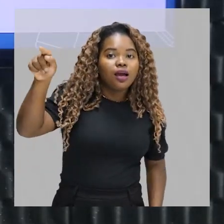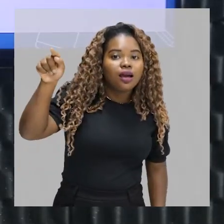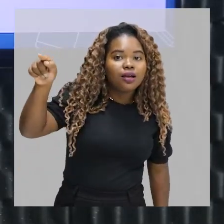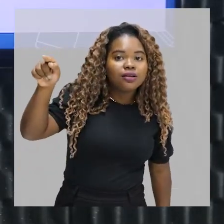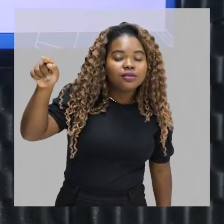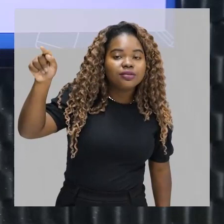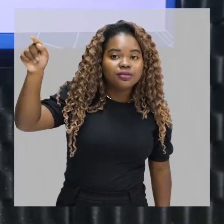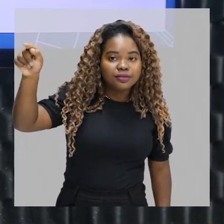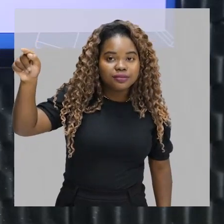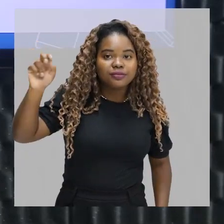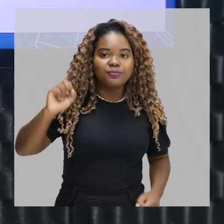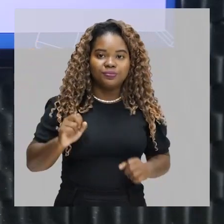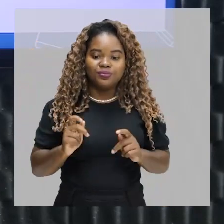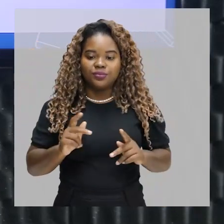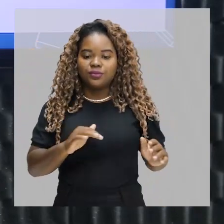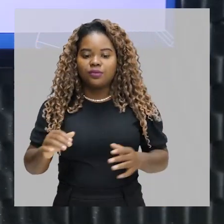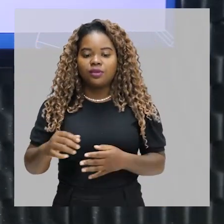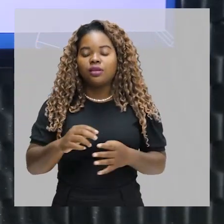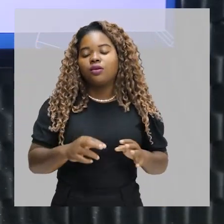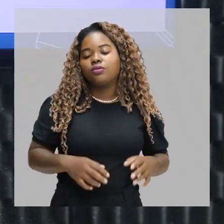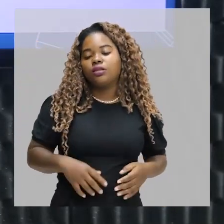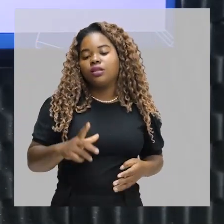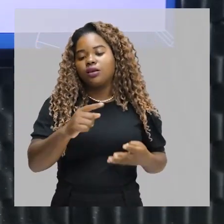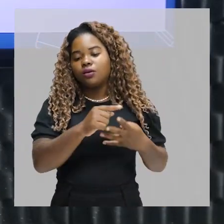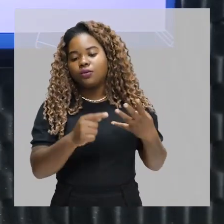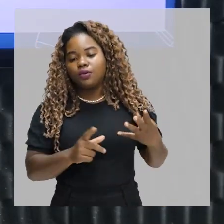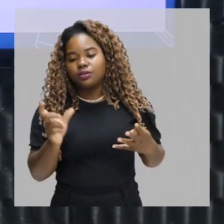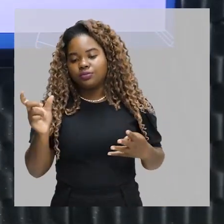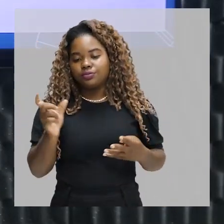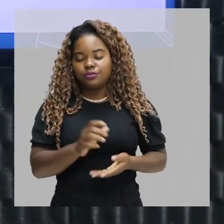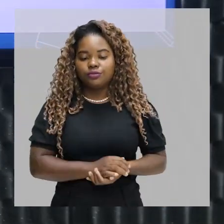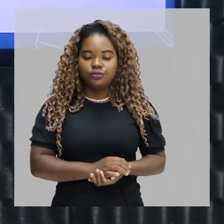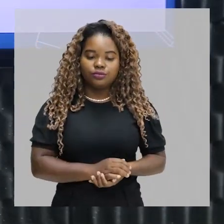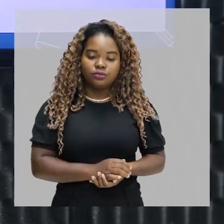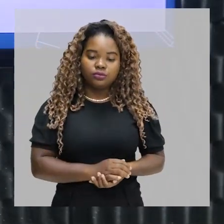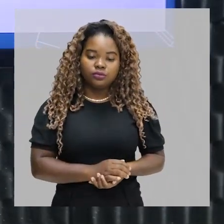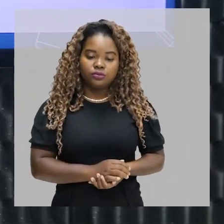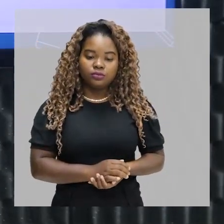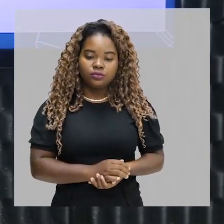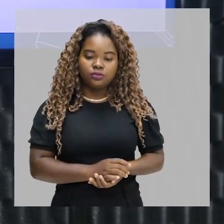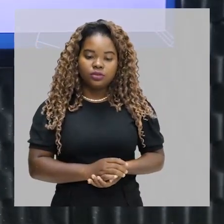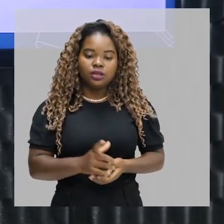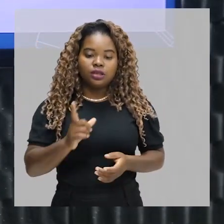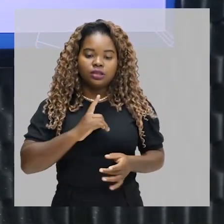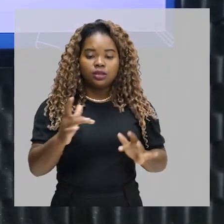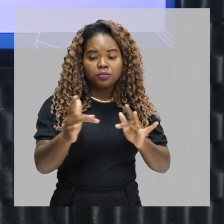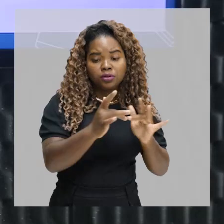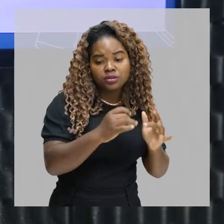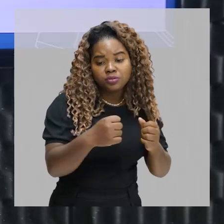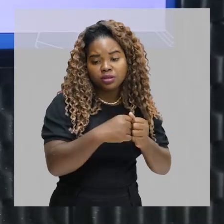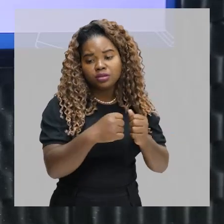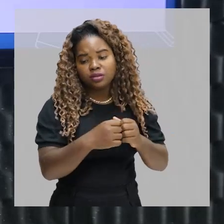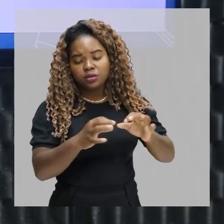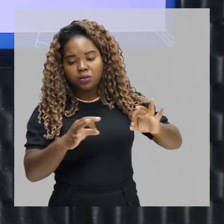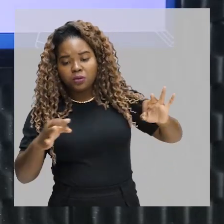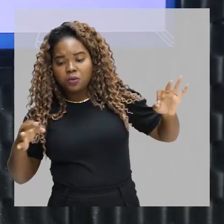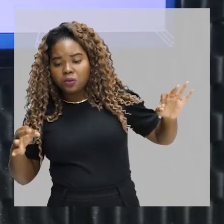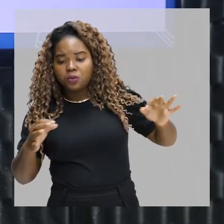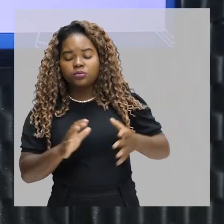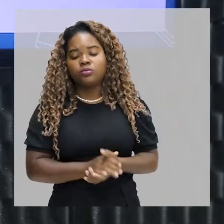resumem a 4 palavras. Como eu mencionei, eles servem para oferecer distância entre, relação